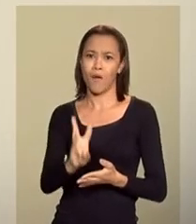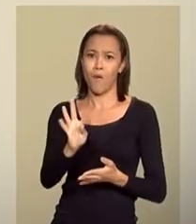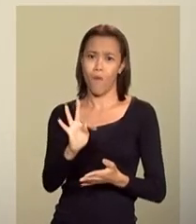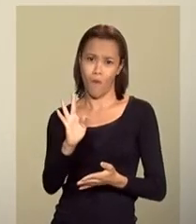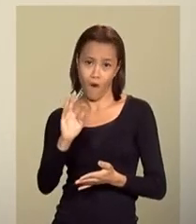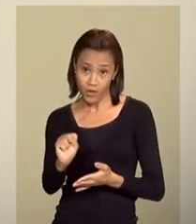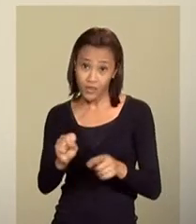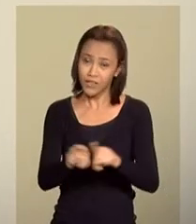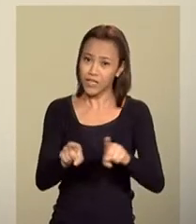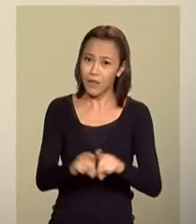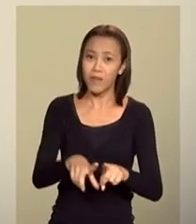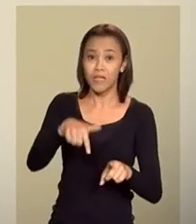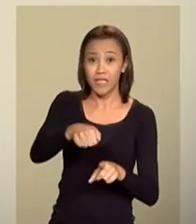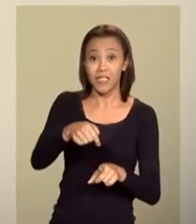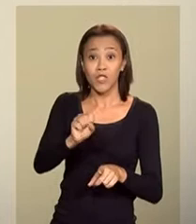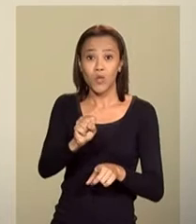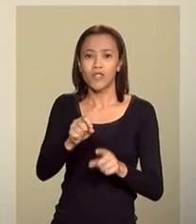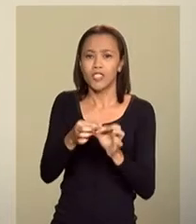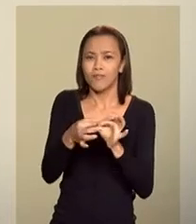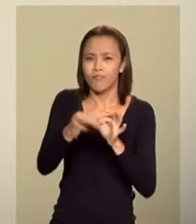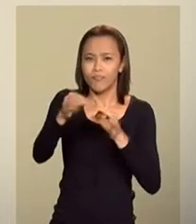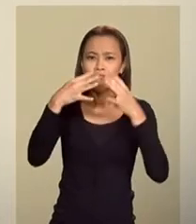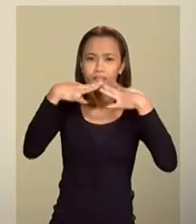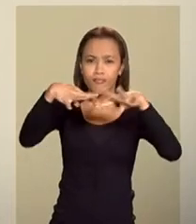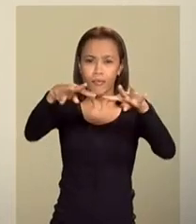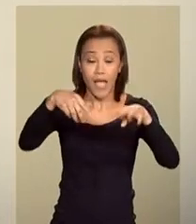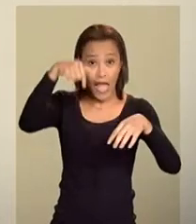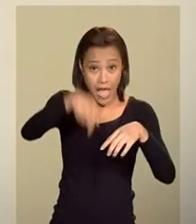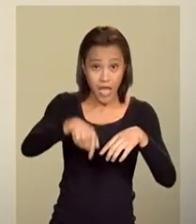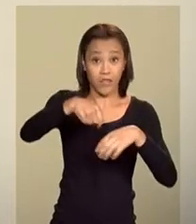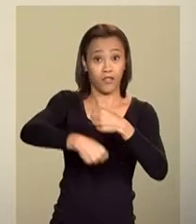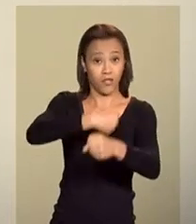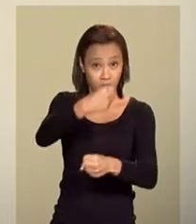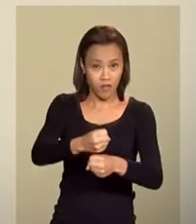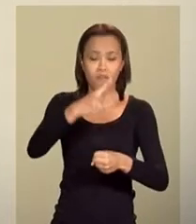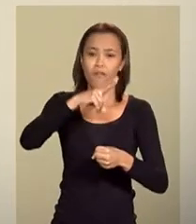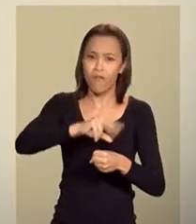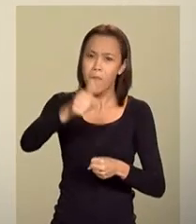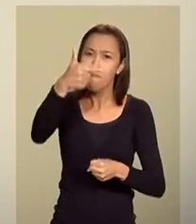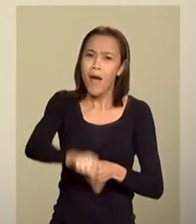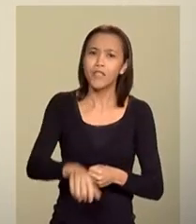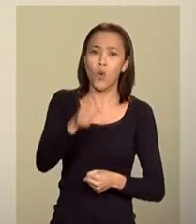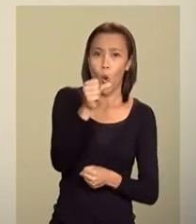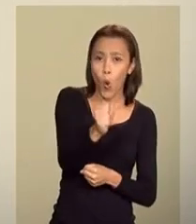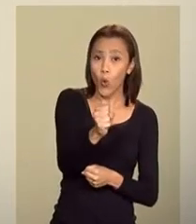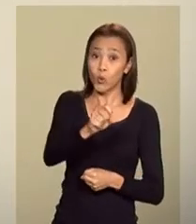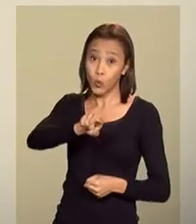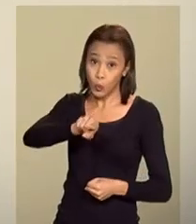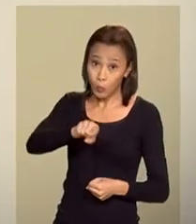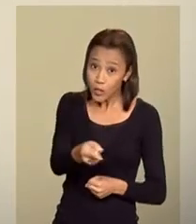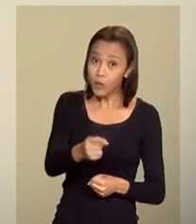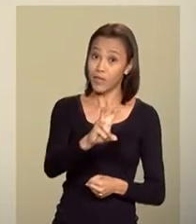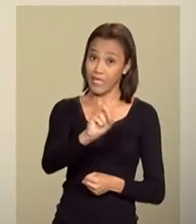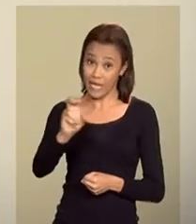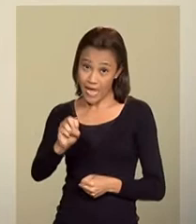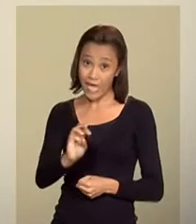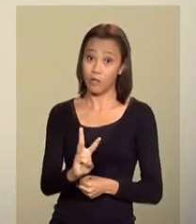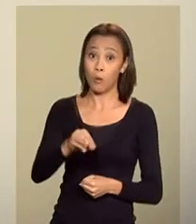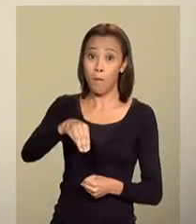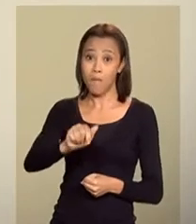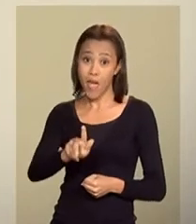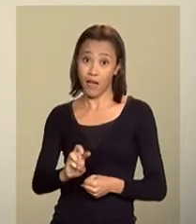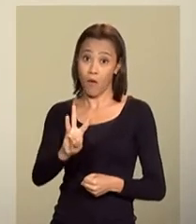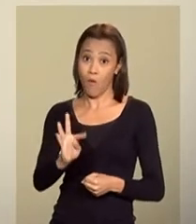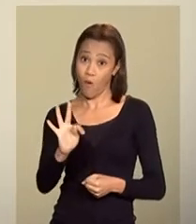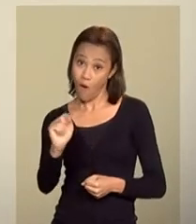e 80 km de linhas de transmissão este ano vamos colocar mais 8.500 megawatts de energia